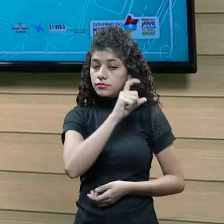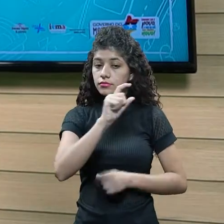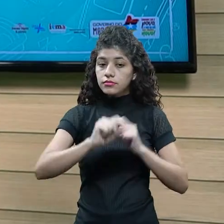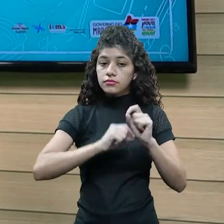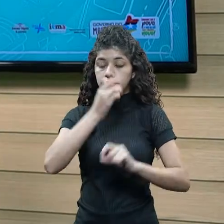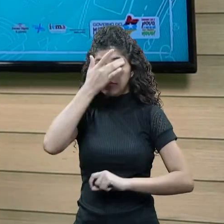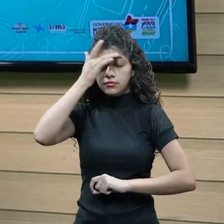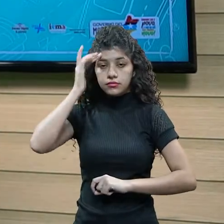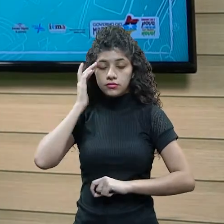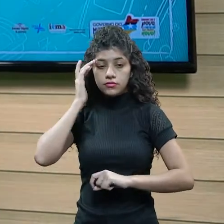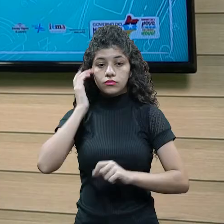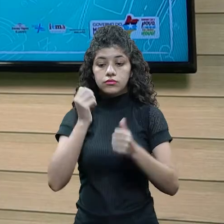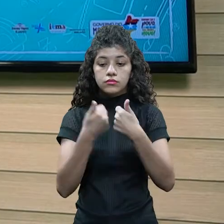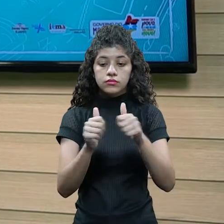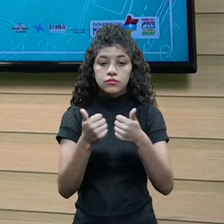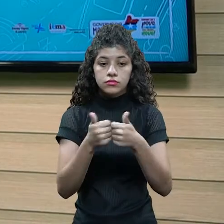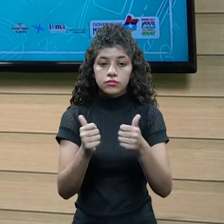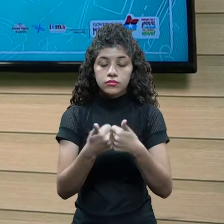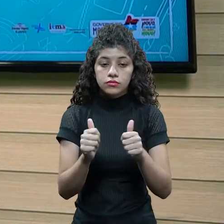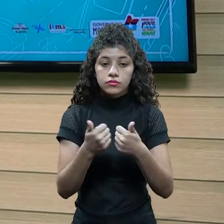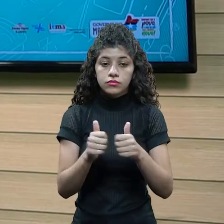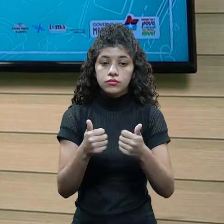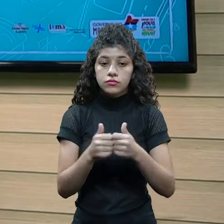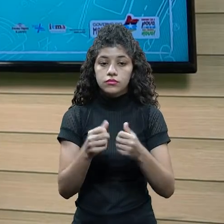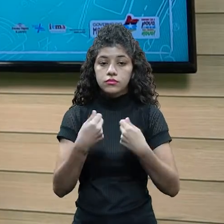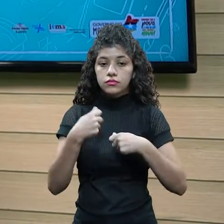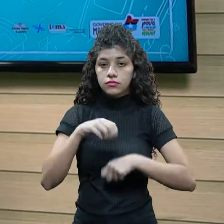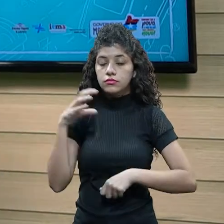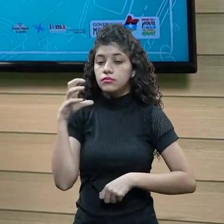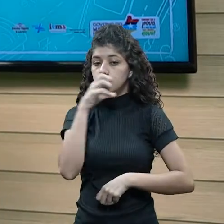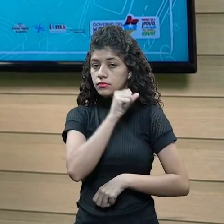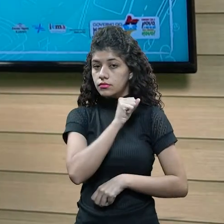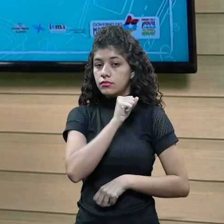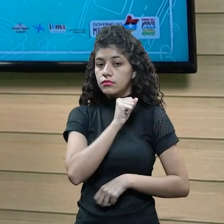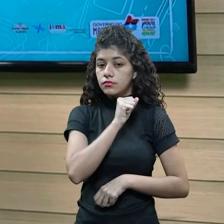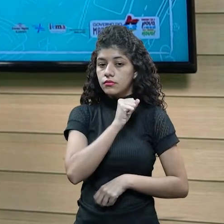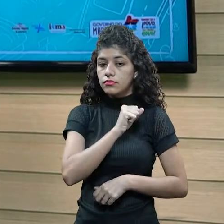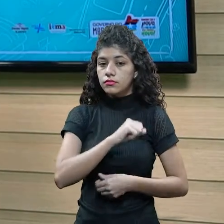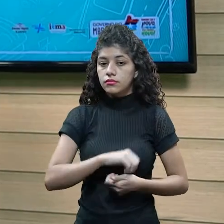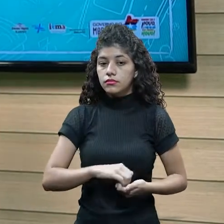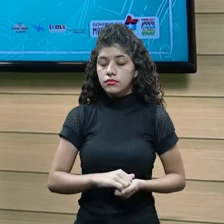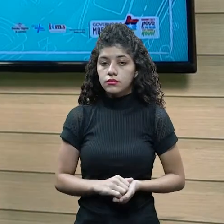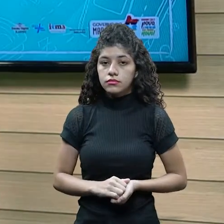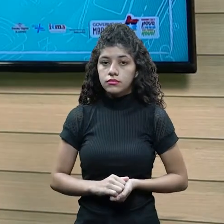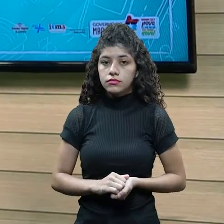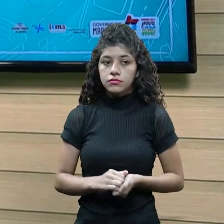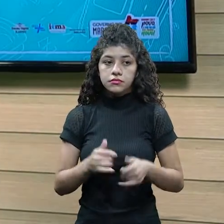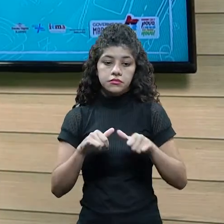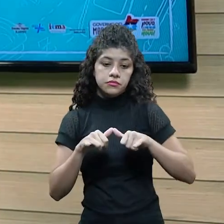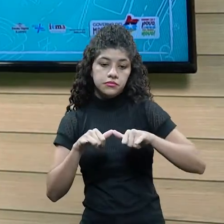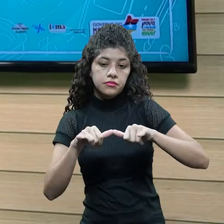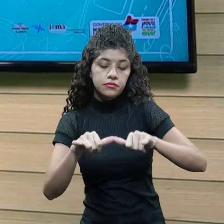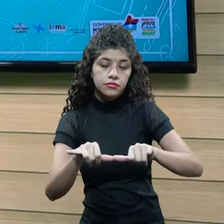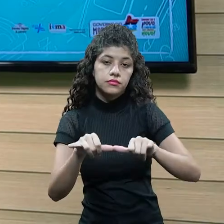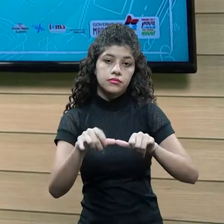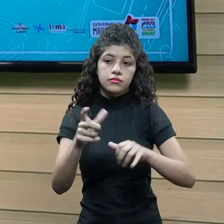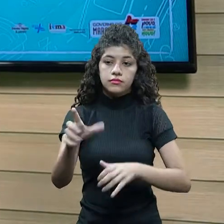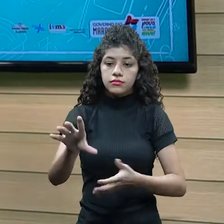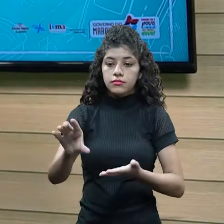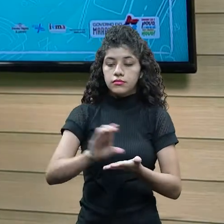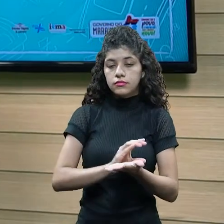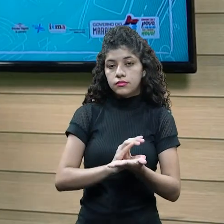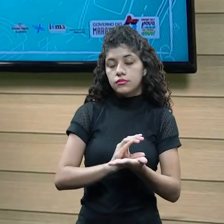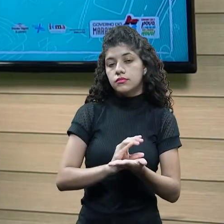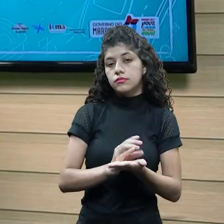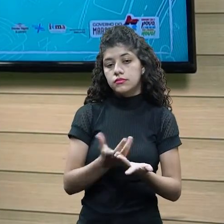do cobrador de ônibus? E tem que ser rápido, não pode perder muito tempo. Do operador de caixa, então contar